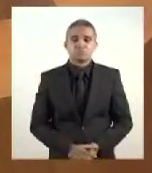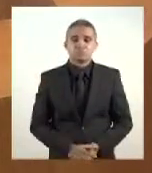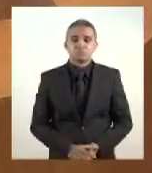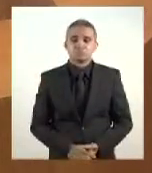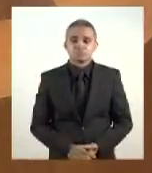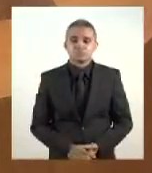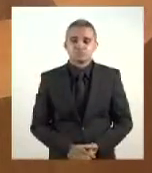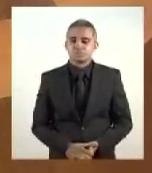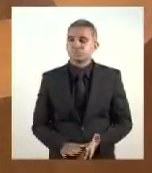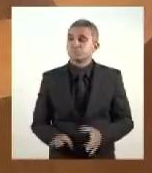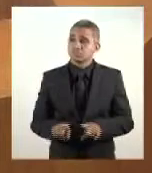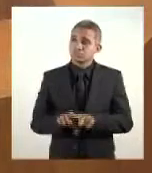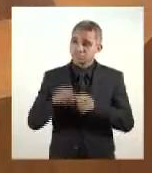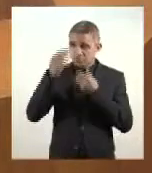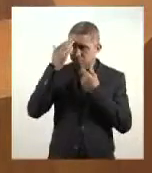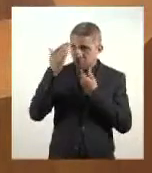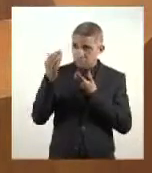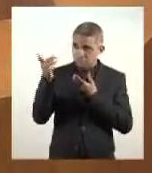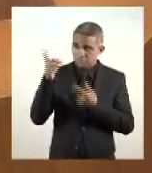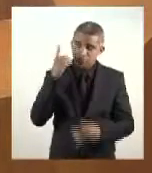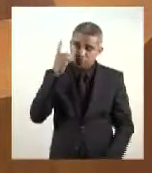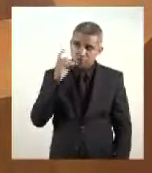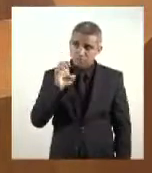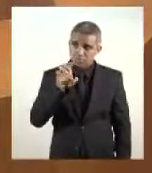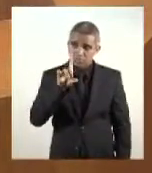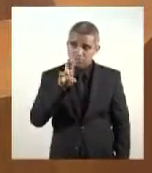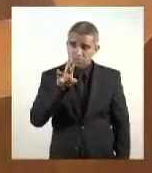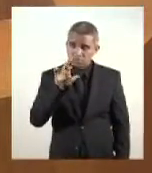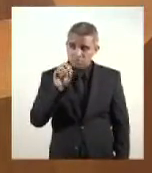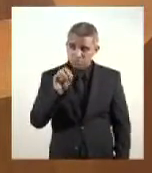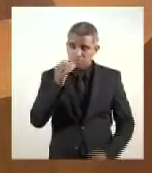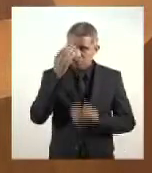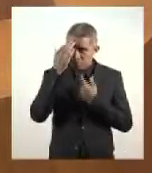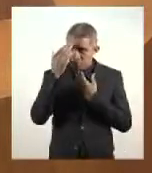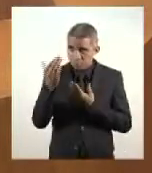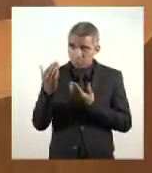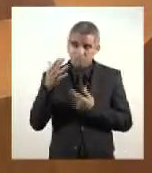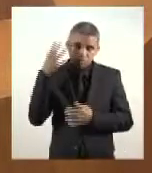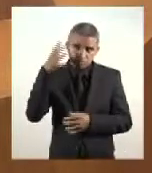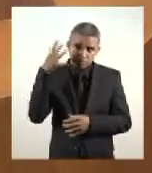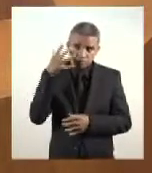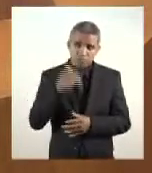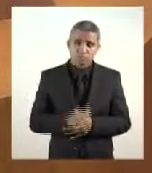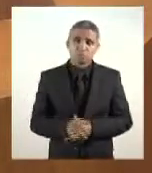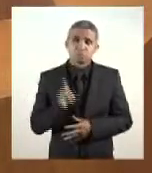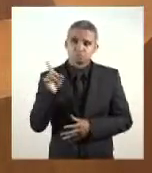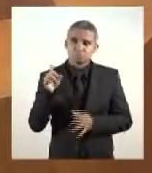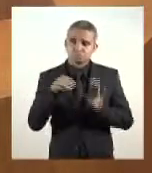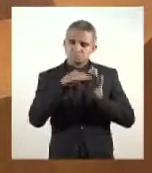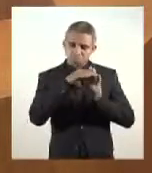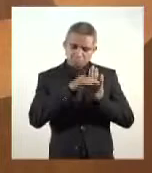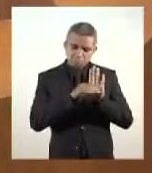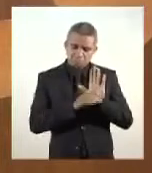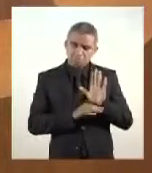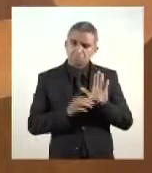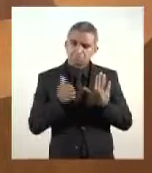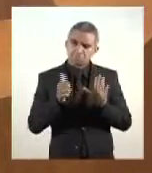Parabenizo pelas palavras, de forma bastante propositiva. Vossa Excelência subiu